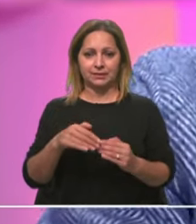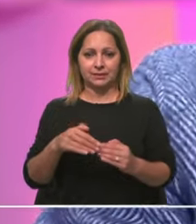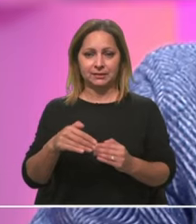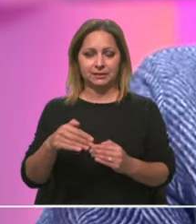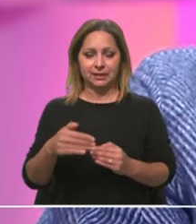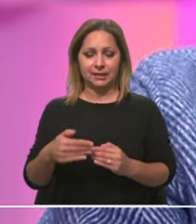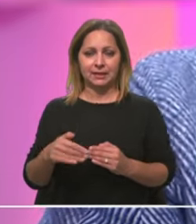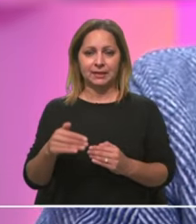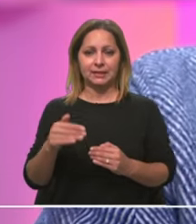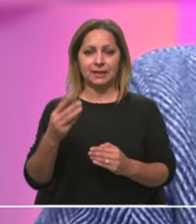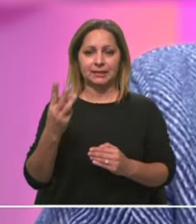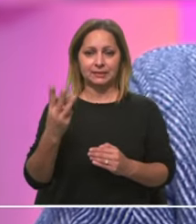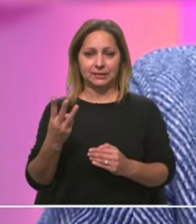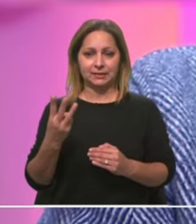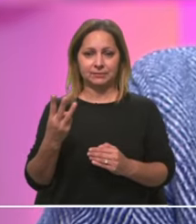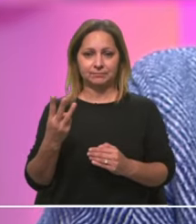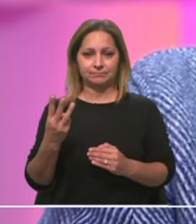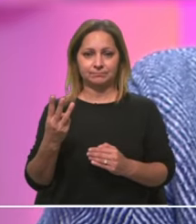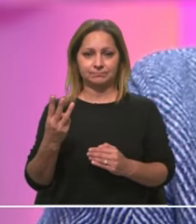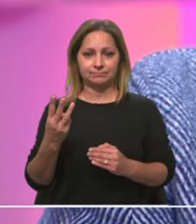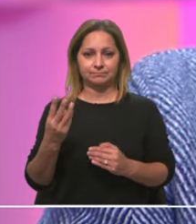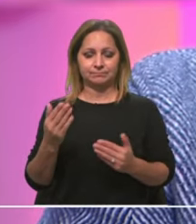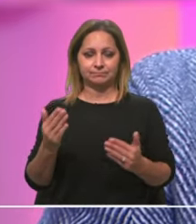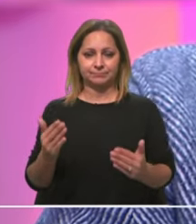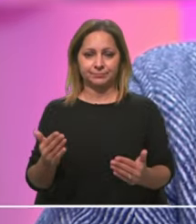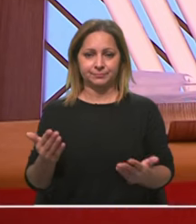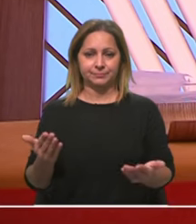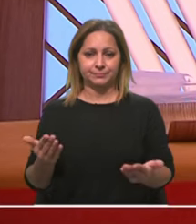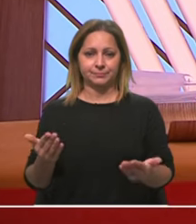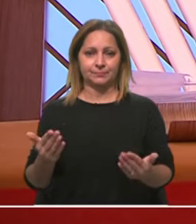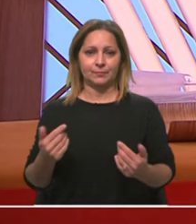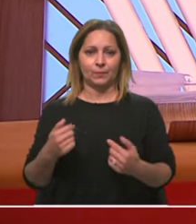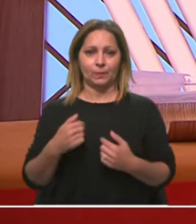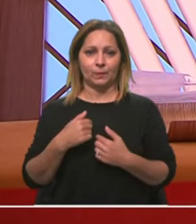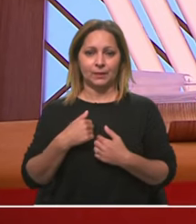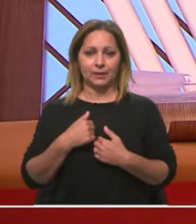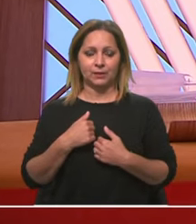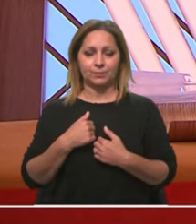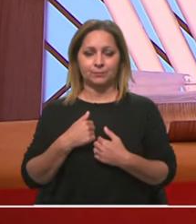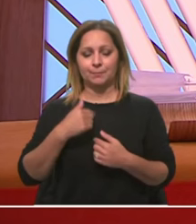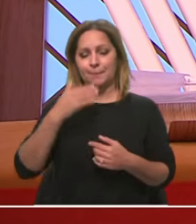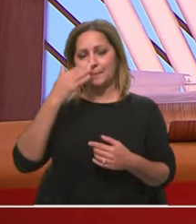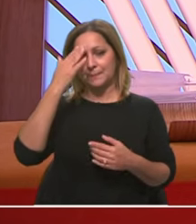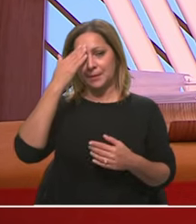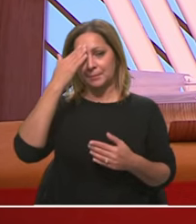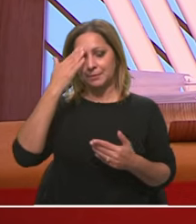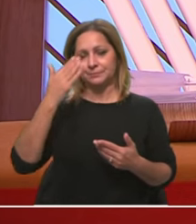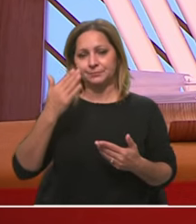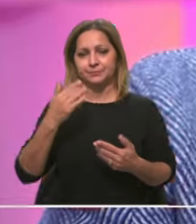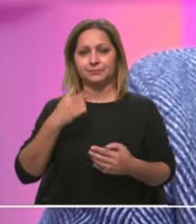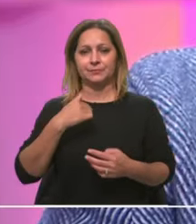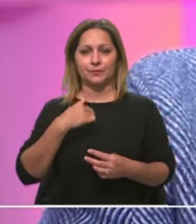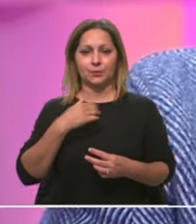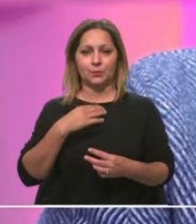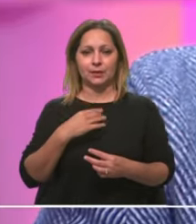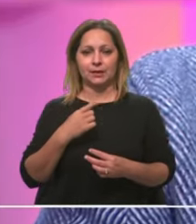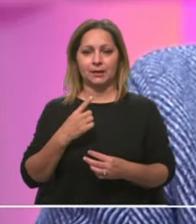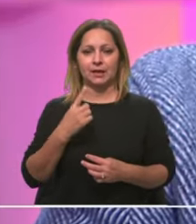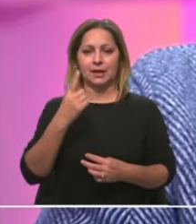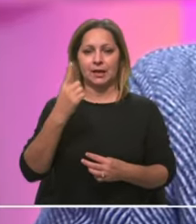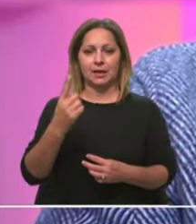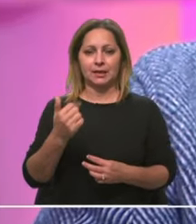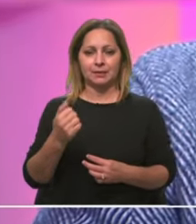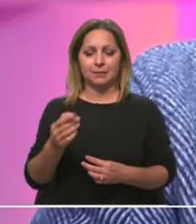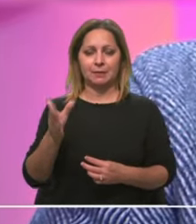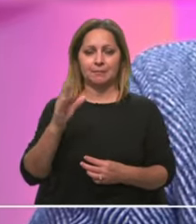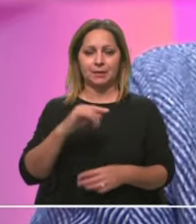3 anos H portanto eu cheguei um bocado a esta conclusão de quero se calhar daqui um ano e meio estar mais com